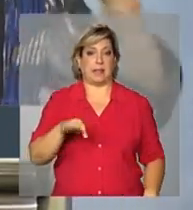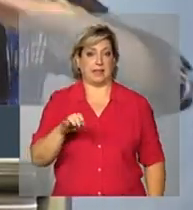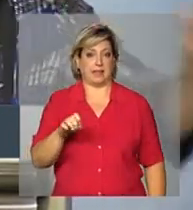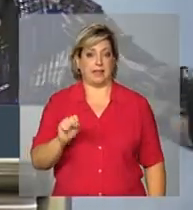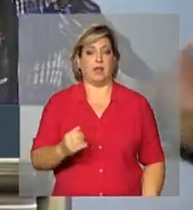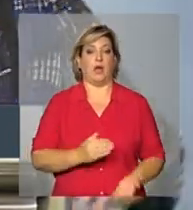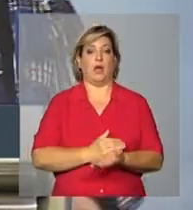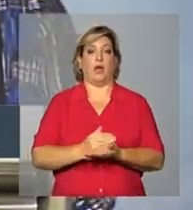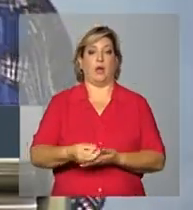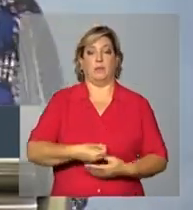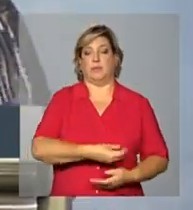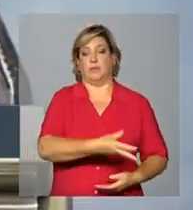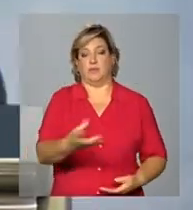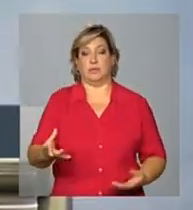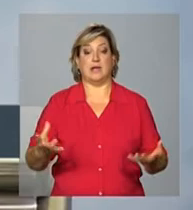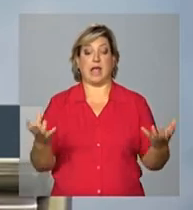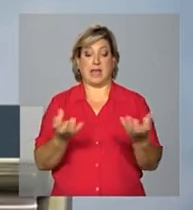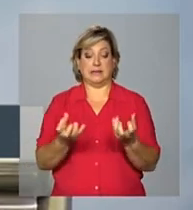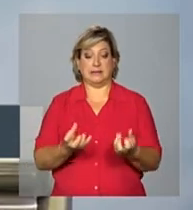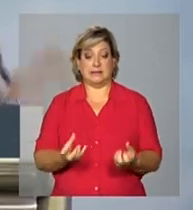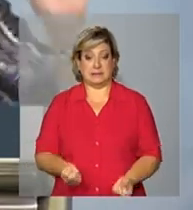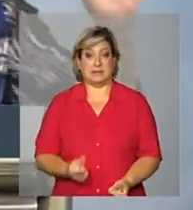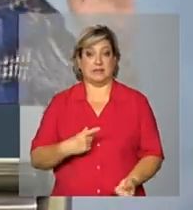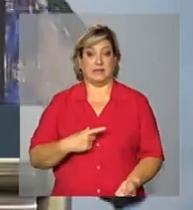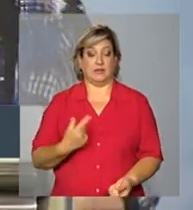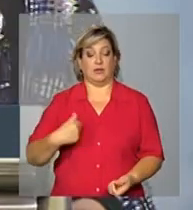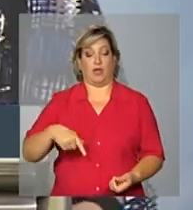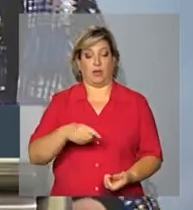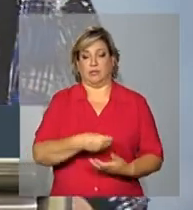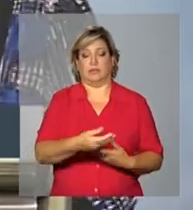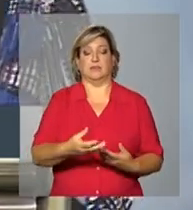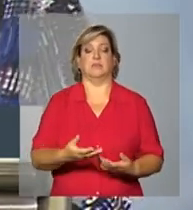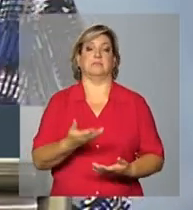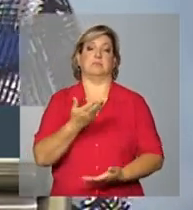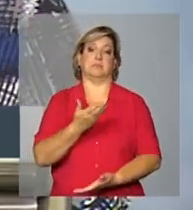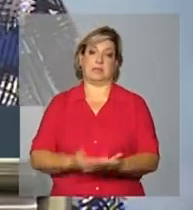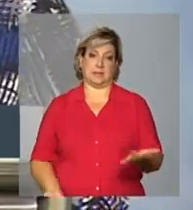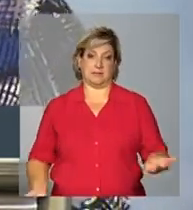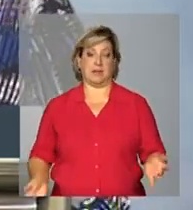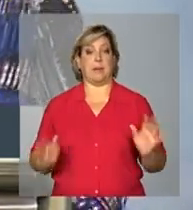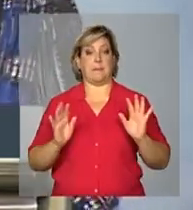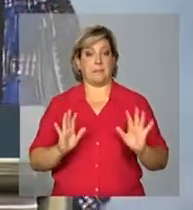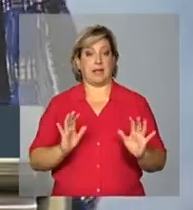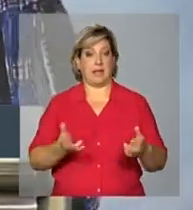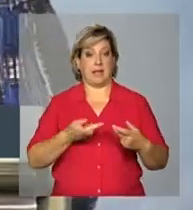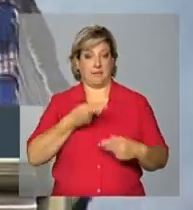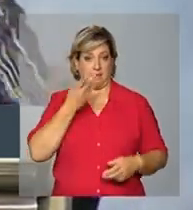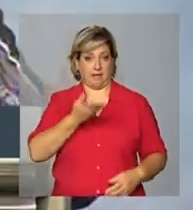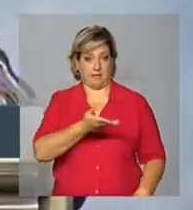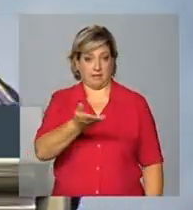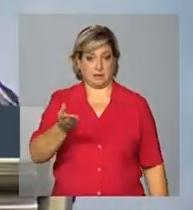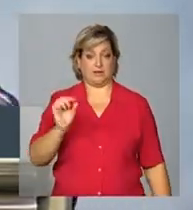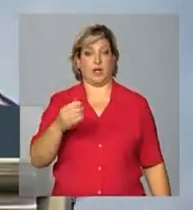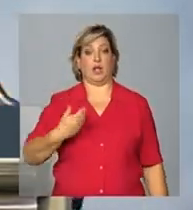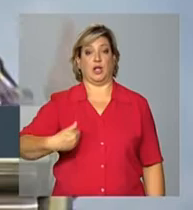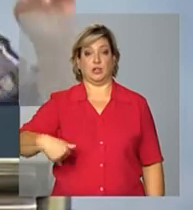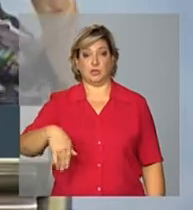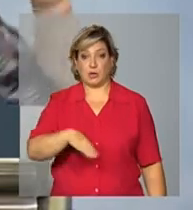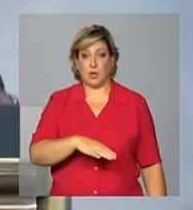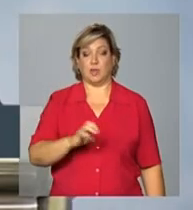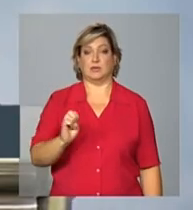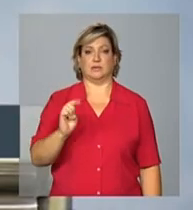A seca nos pegou distribuindo. Perdemos as sementes. Queremos dizer para vocês que nós